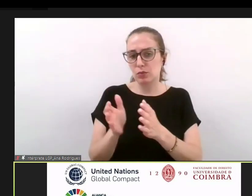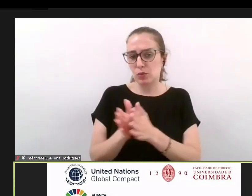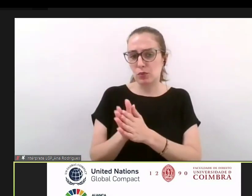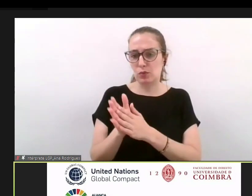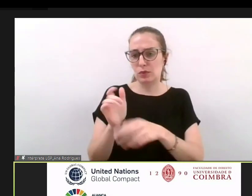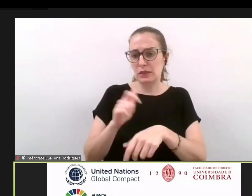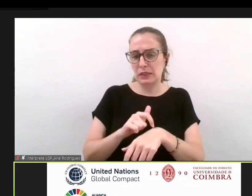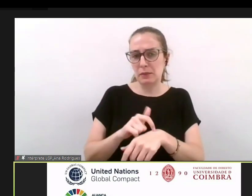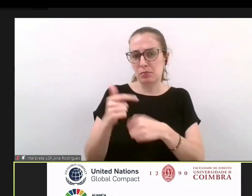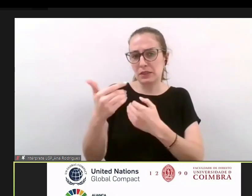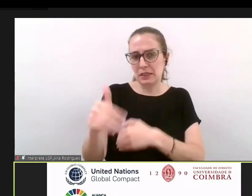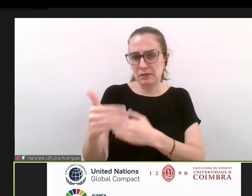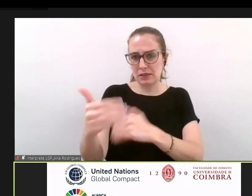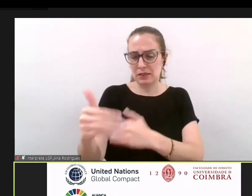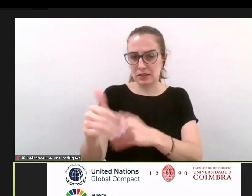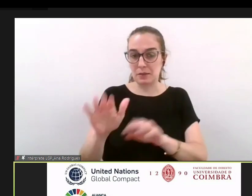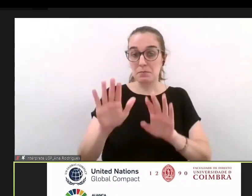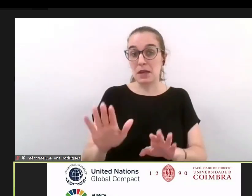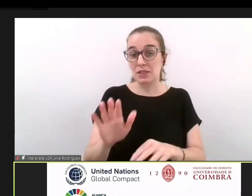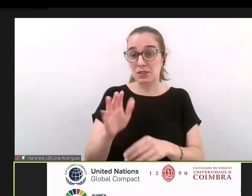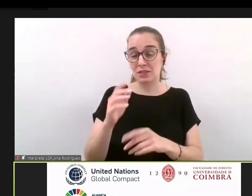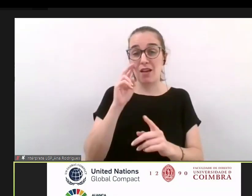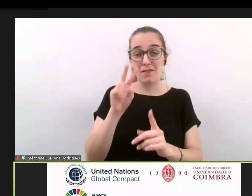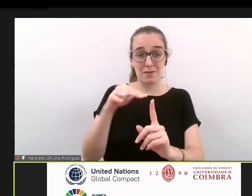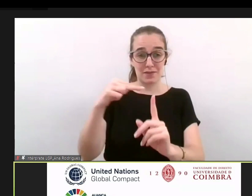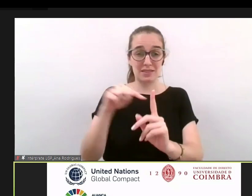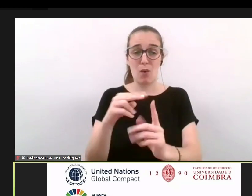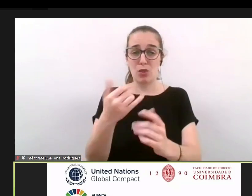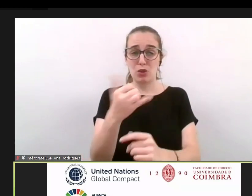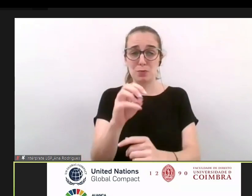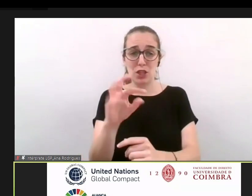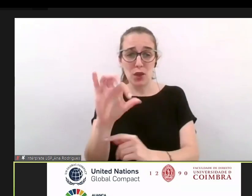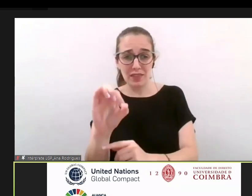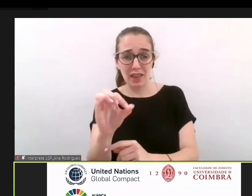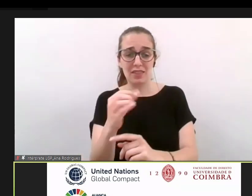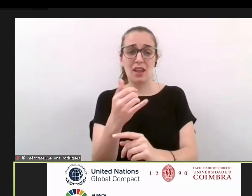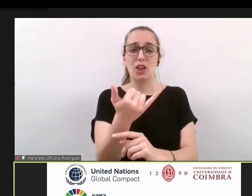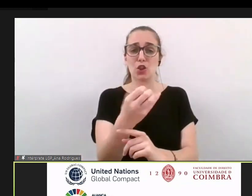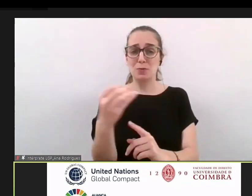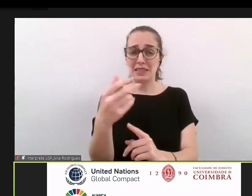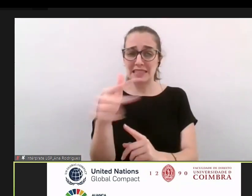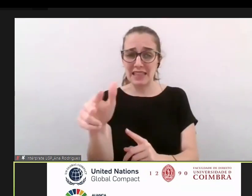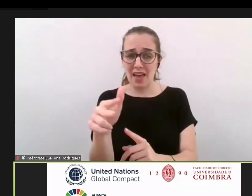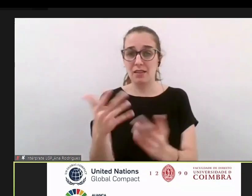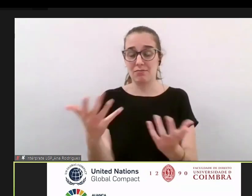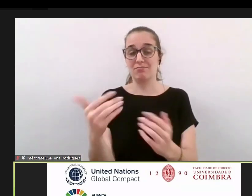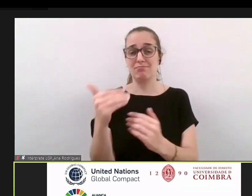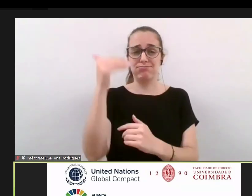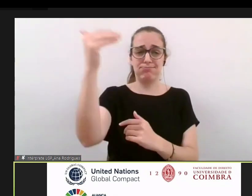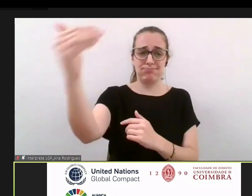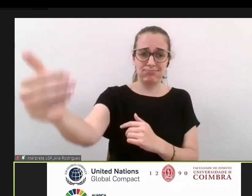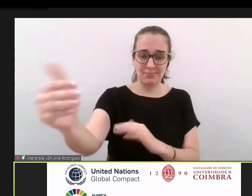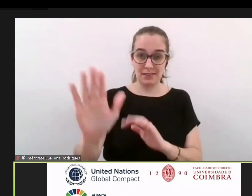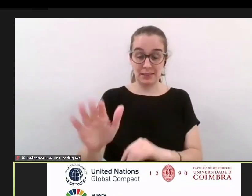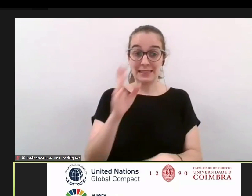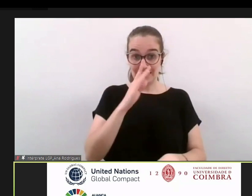Temos já visões para 2080, para 2100, sobretudo se pensarmos nas dimensões climáticas. Portanto, para